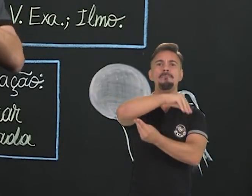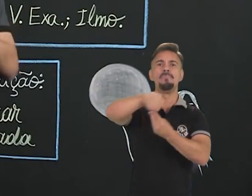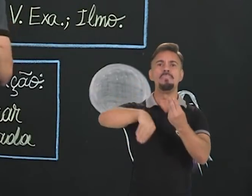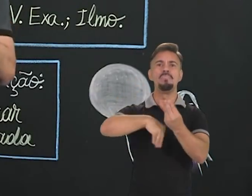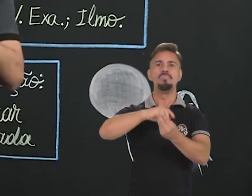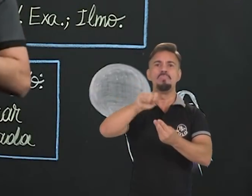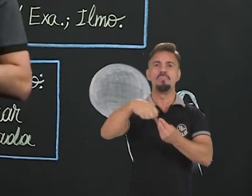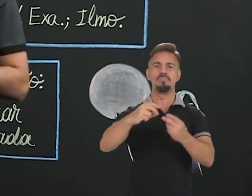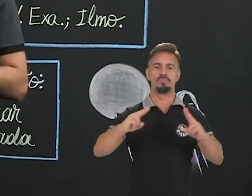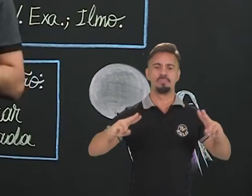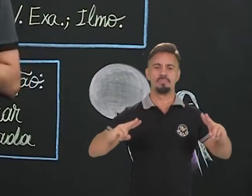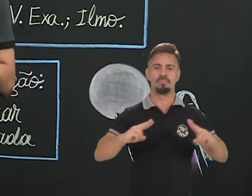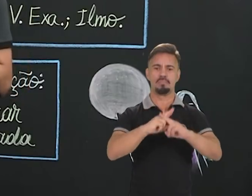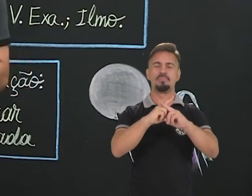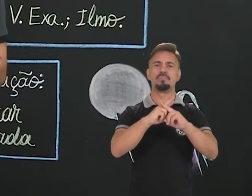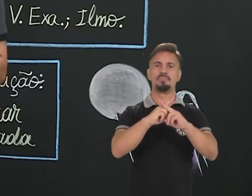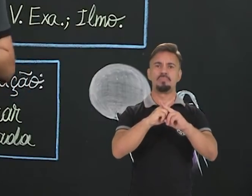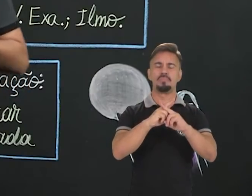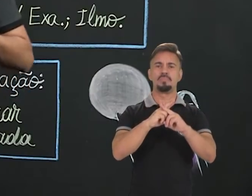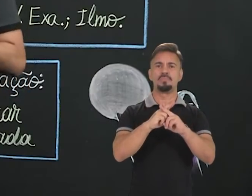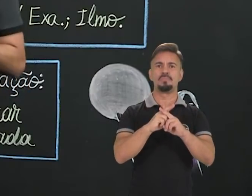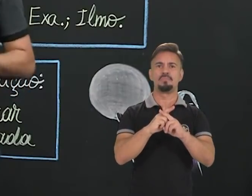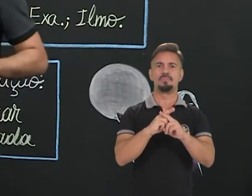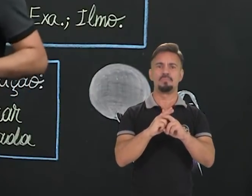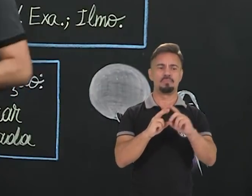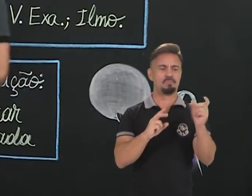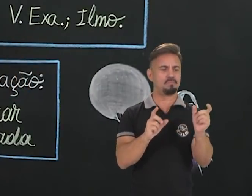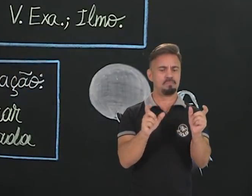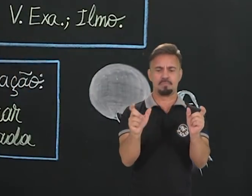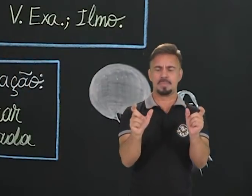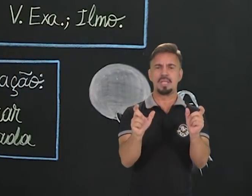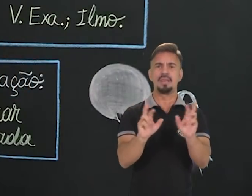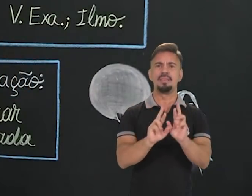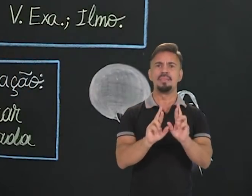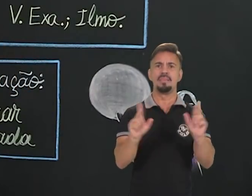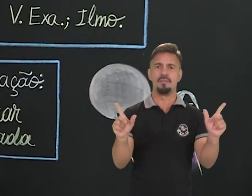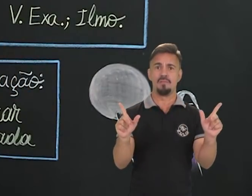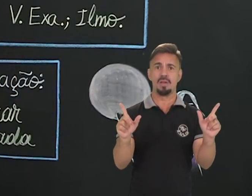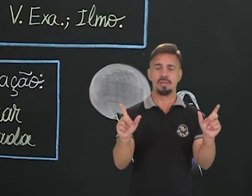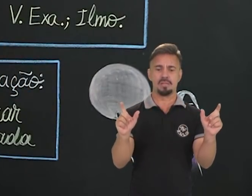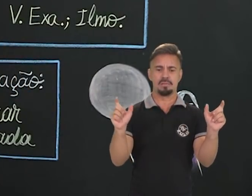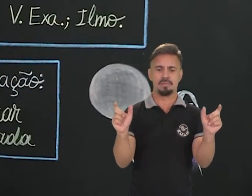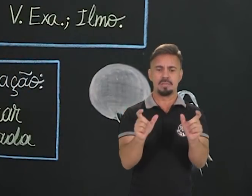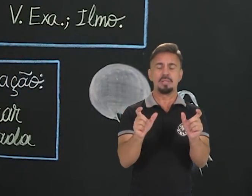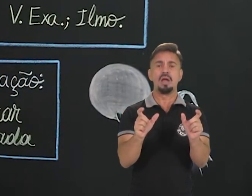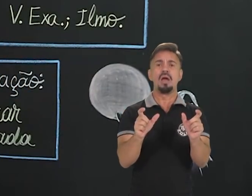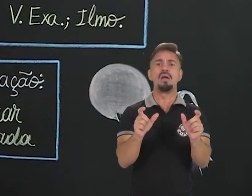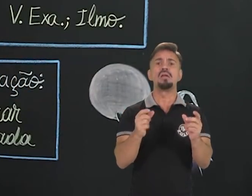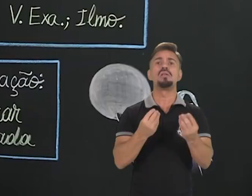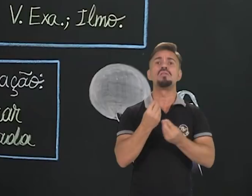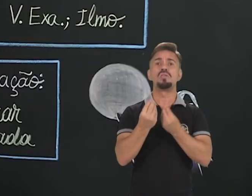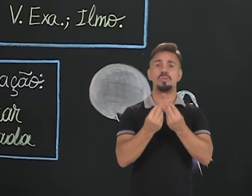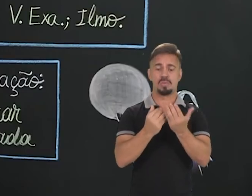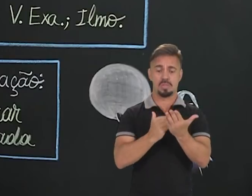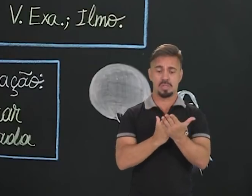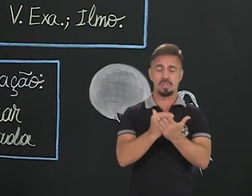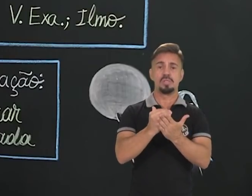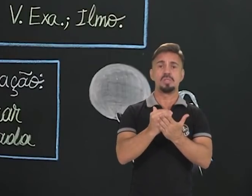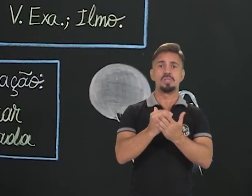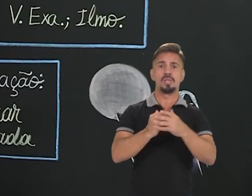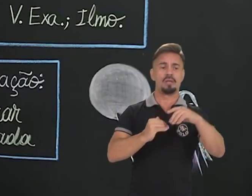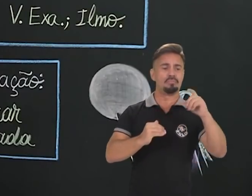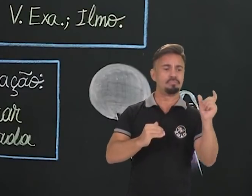de conexão entre partes diferentes. No caso do hibridismo, essa conexão é realizada a partir